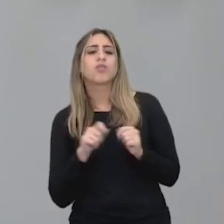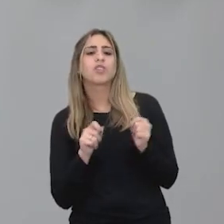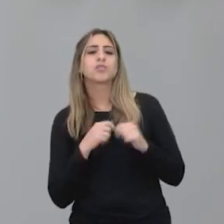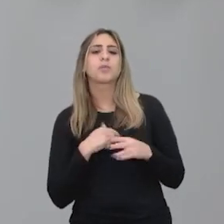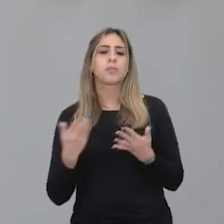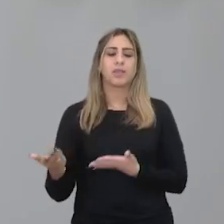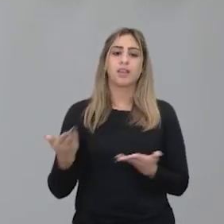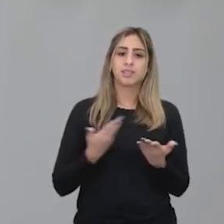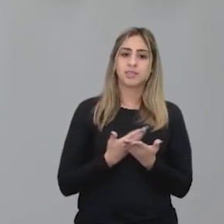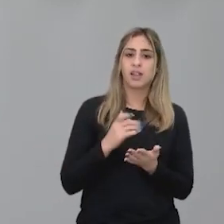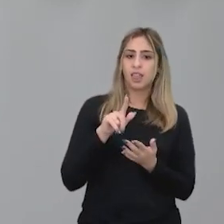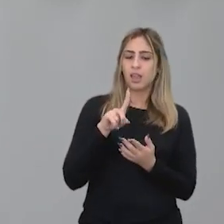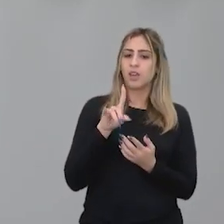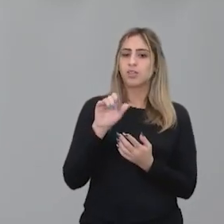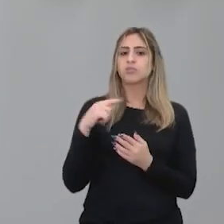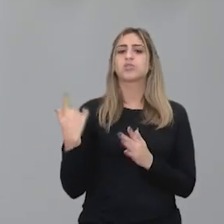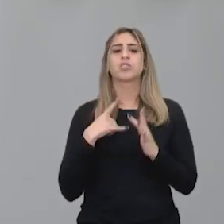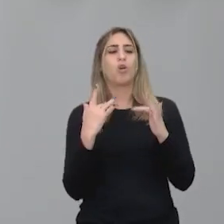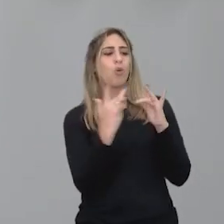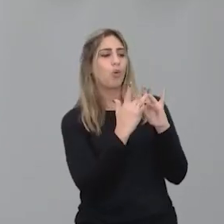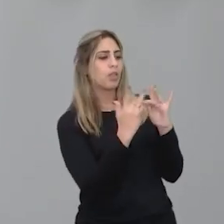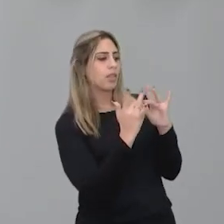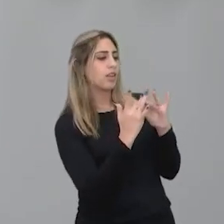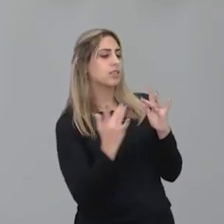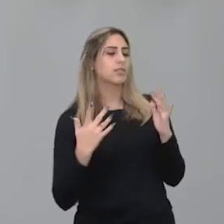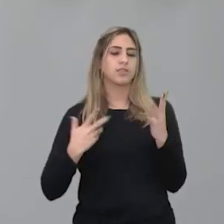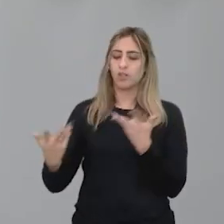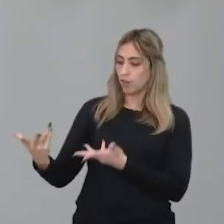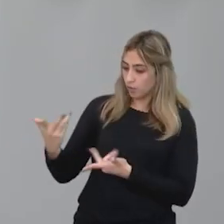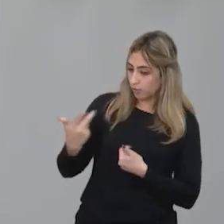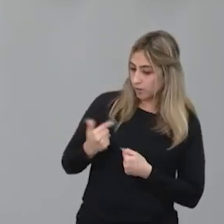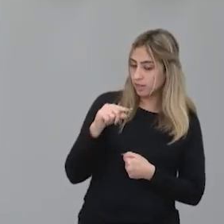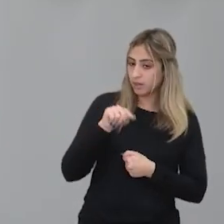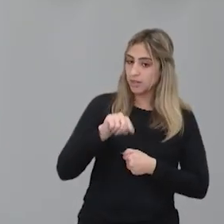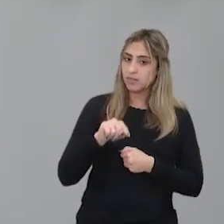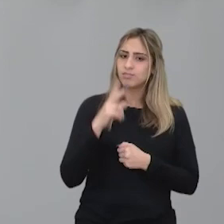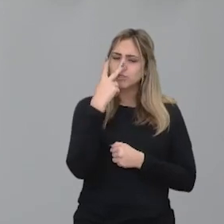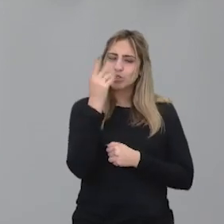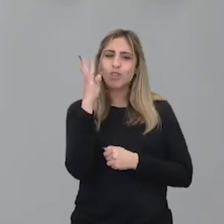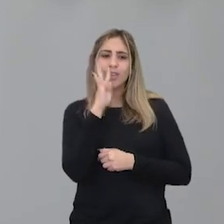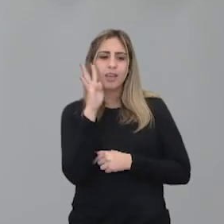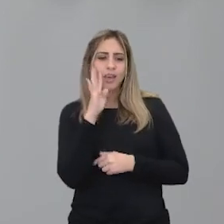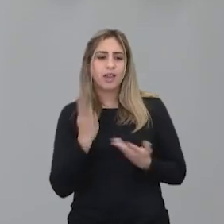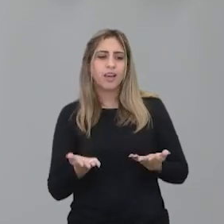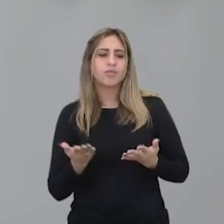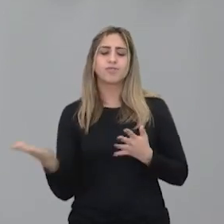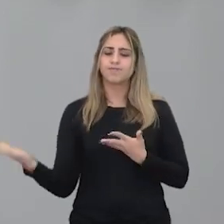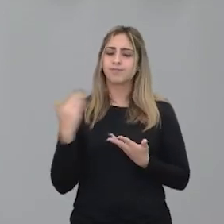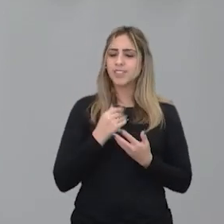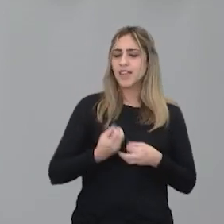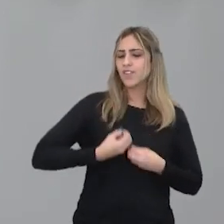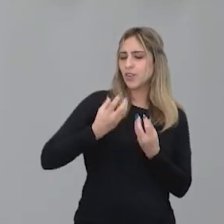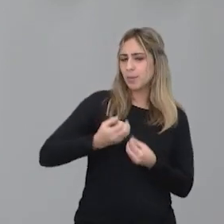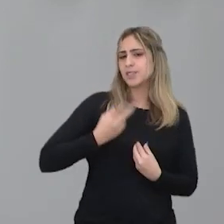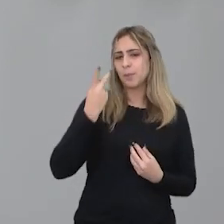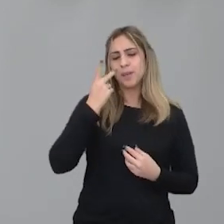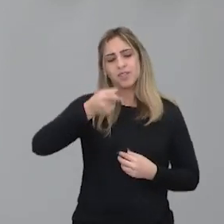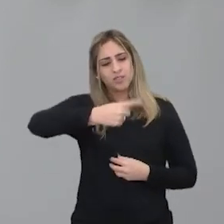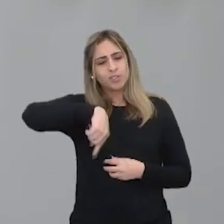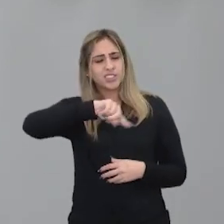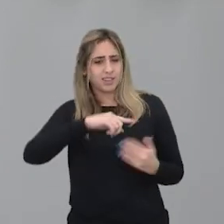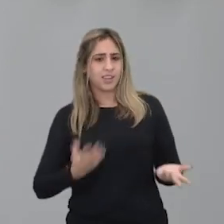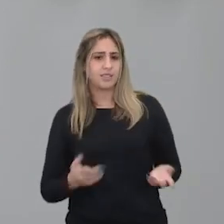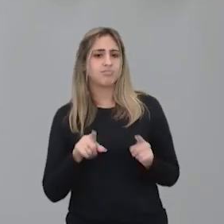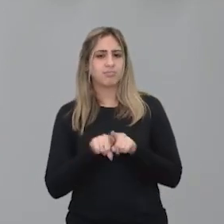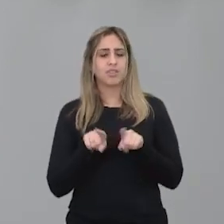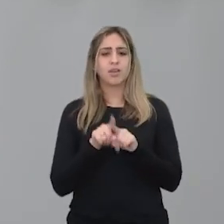a Cláudia? E a gente entrou em contato, convidei ela achou super bacana vir trazer as informações para vocês